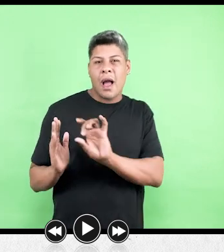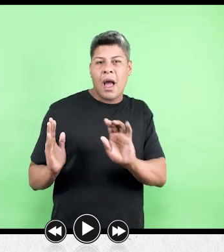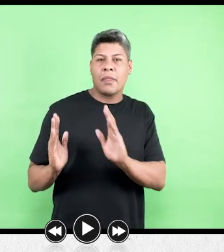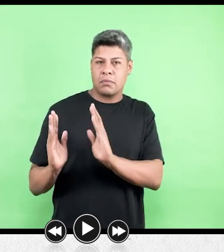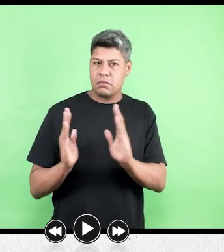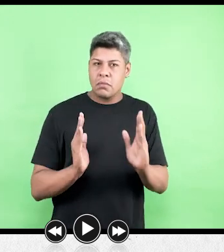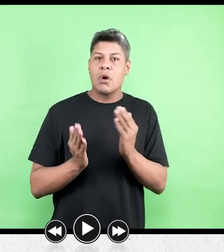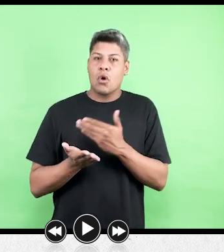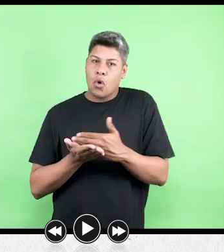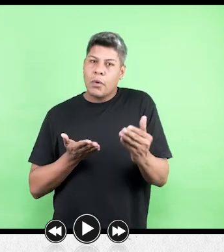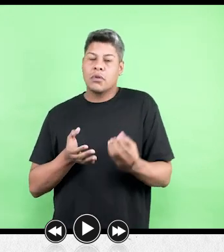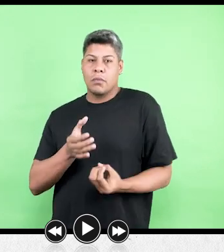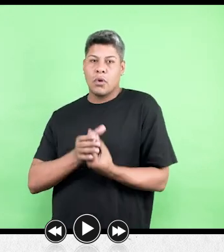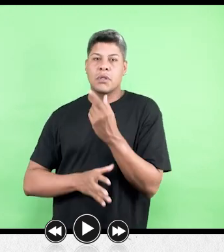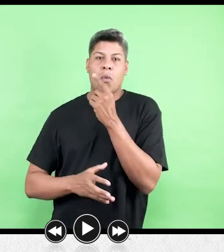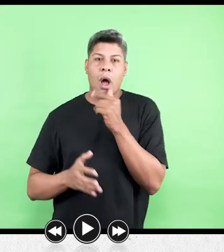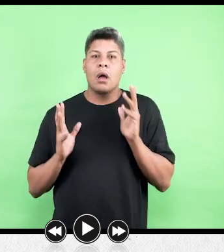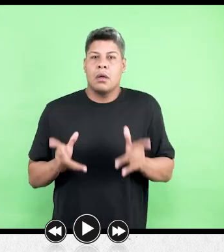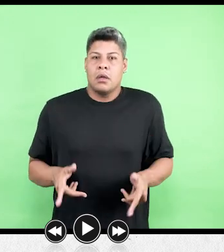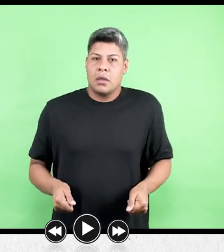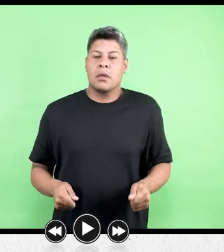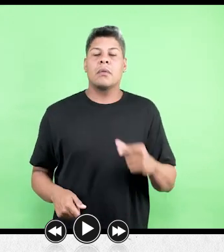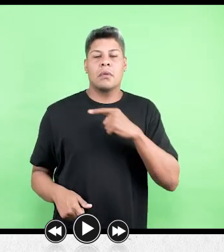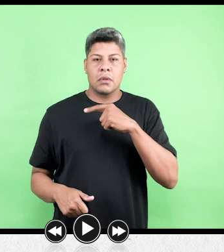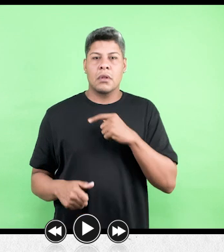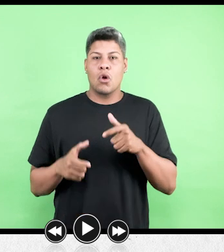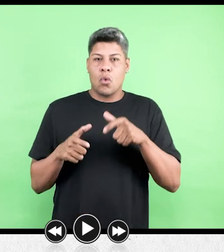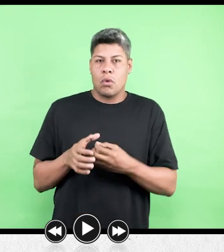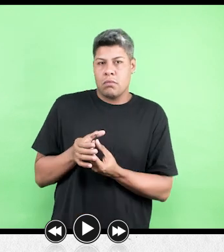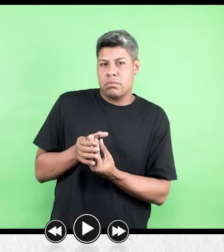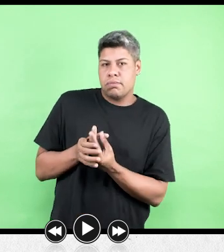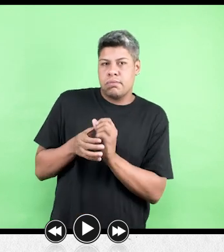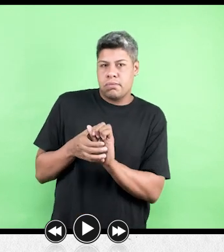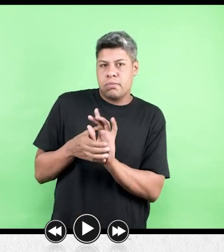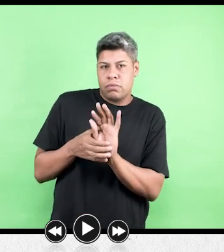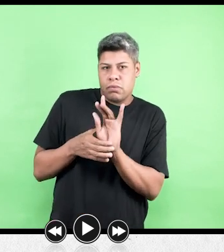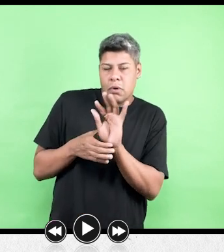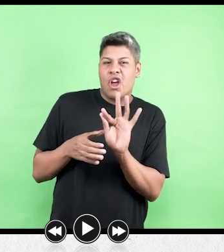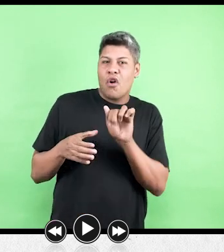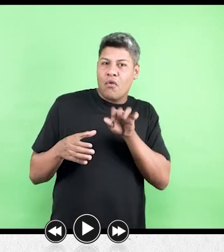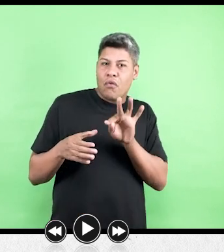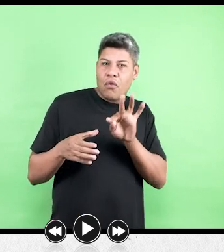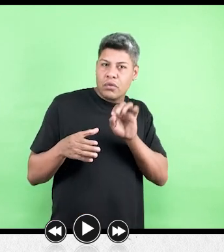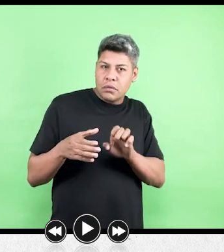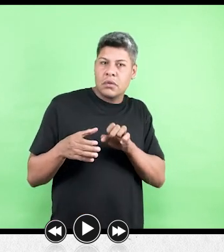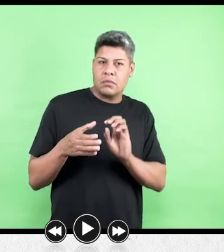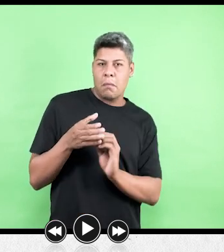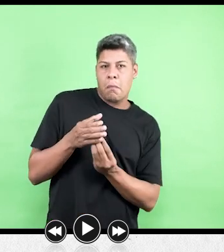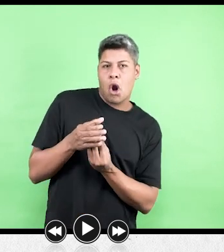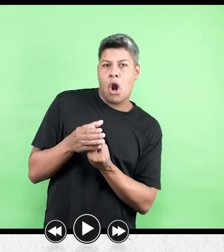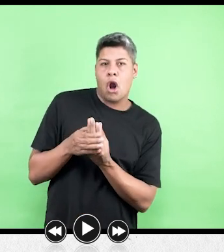então pela produção de água tratada, que vai envolver manancial de captação, que seria a fonte superficial ou subterrânea, que a gente